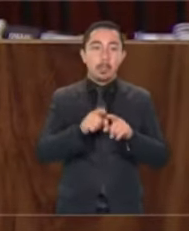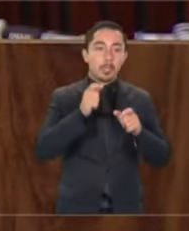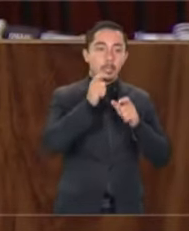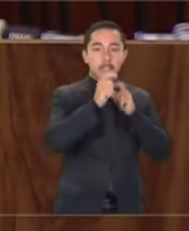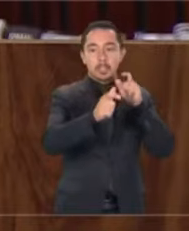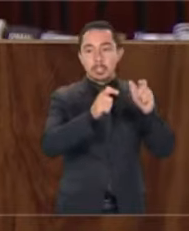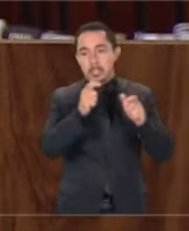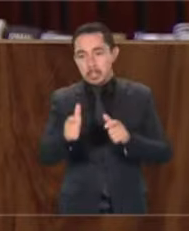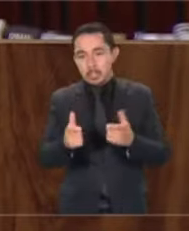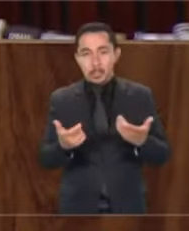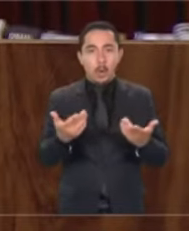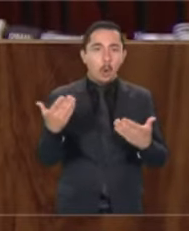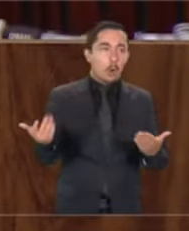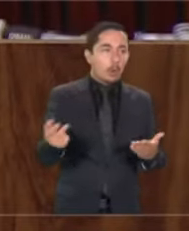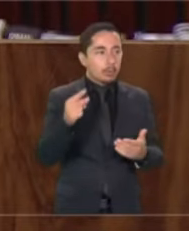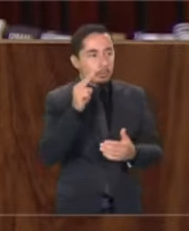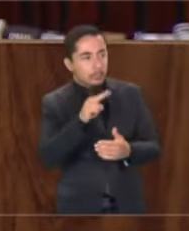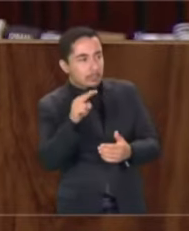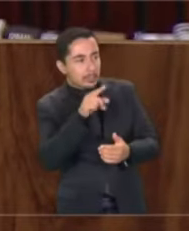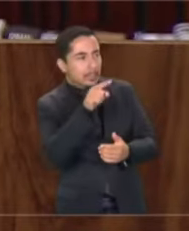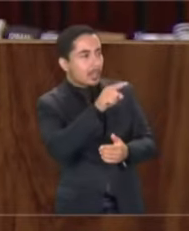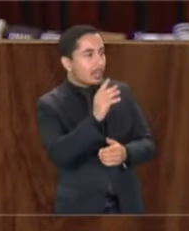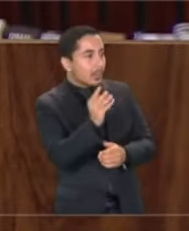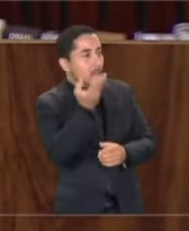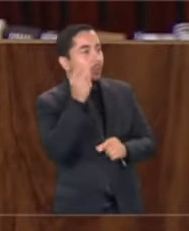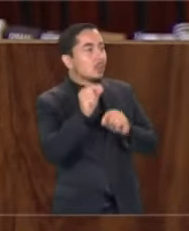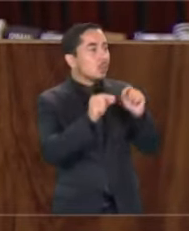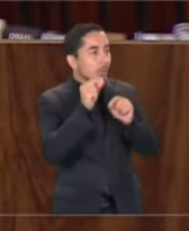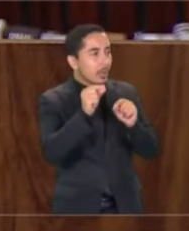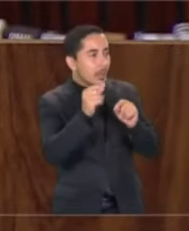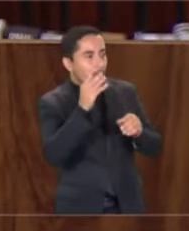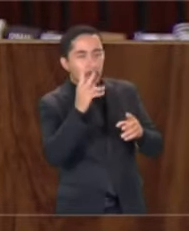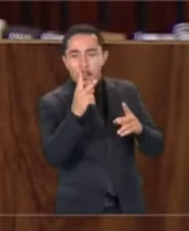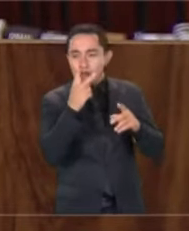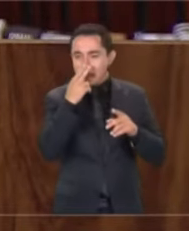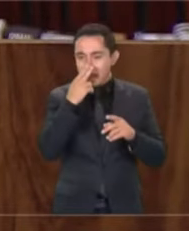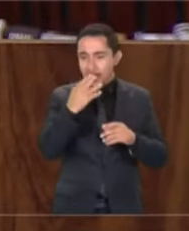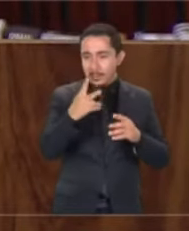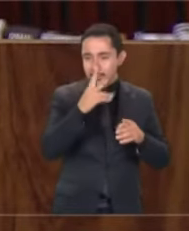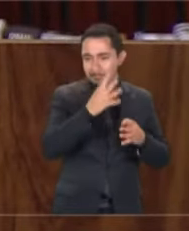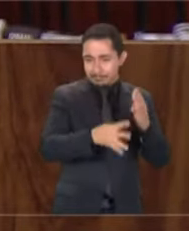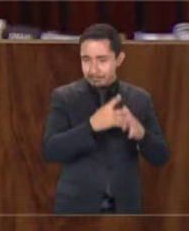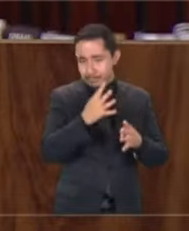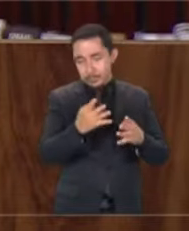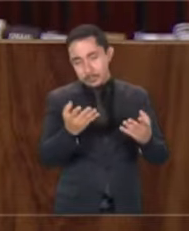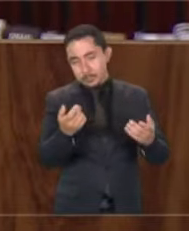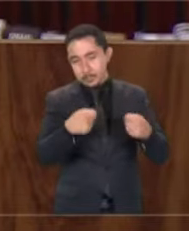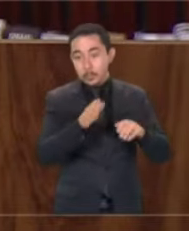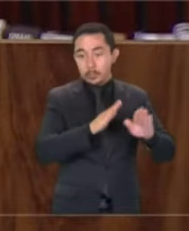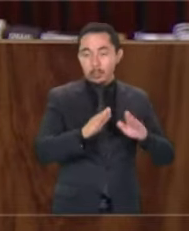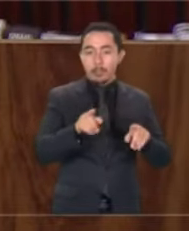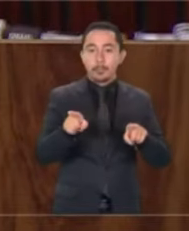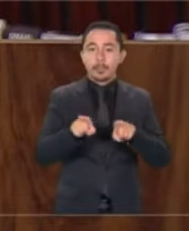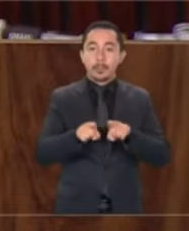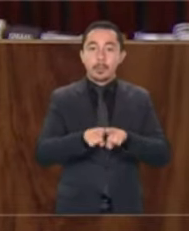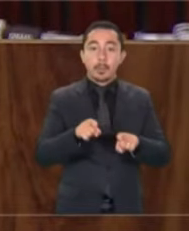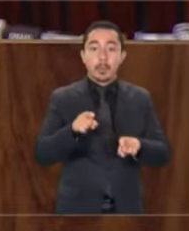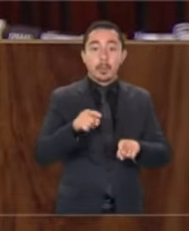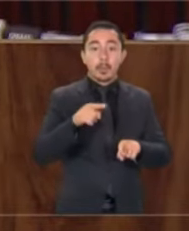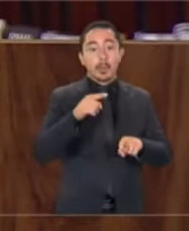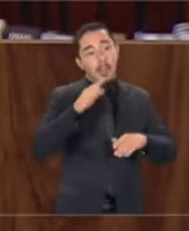um tanto quanto equivocadas dos fatos, desde que dentro de limites flexíveis e suportáveis numa